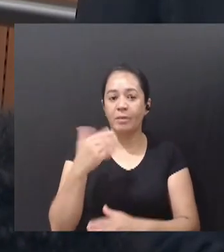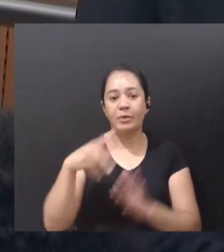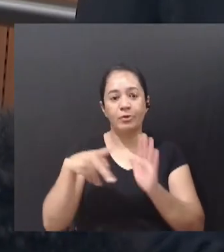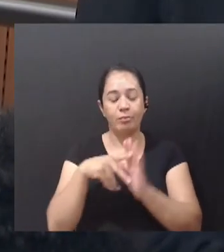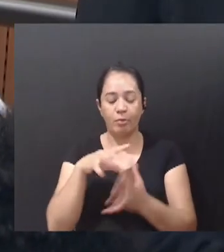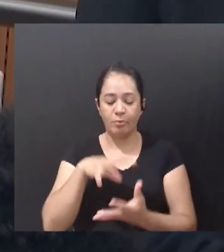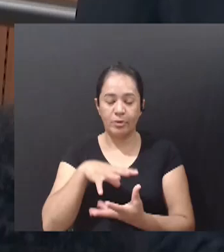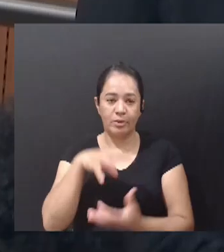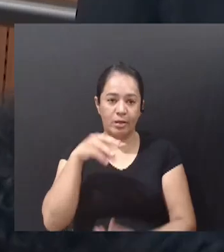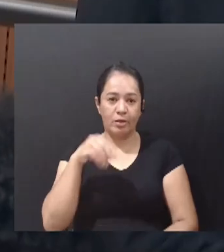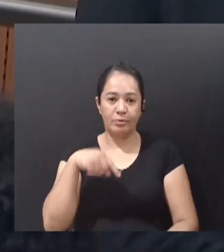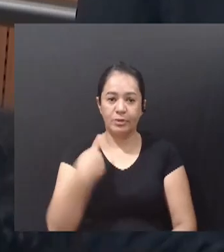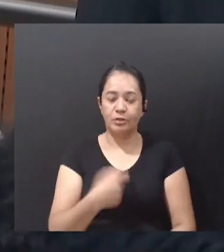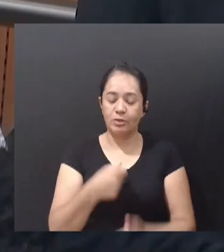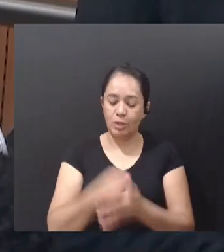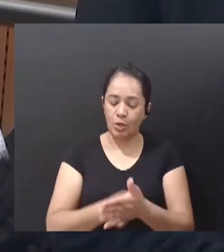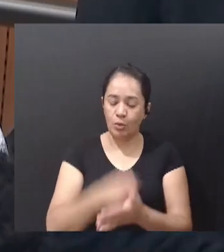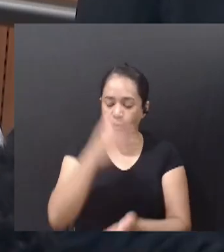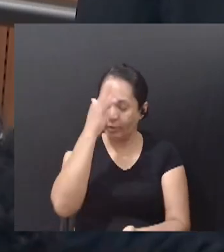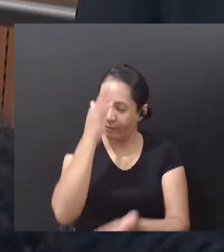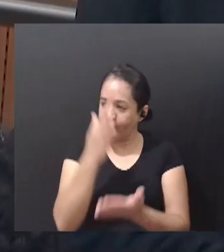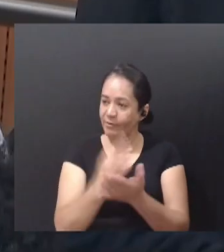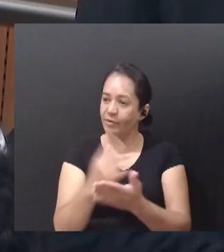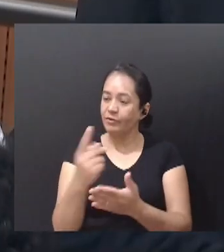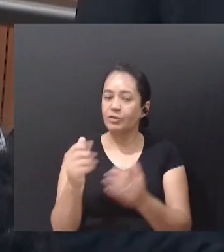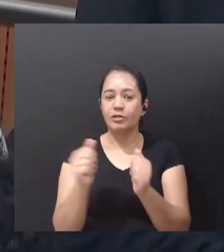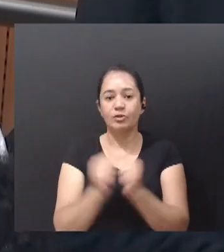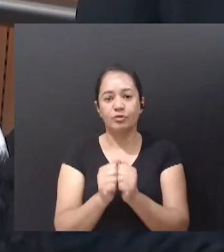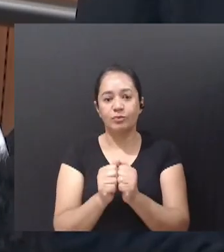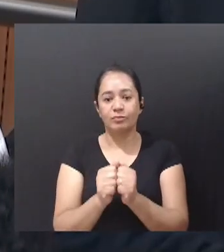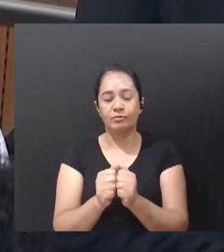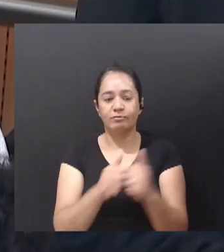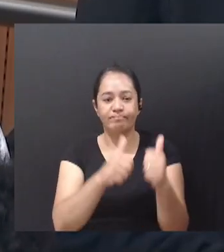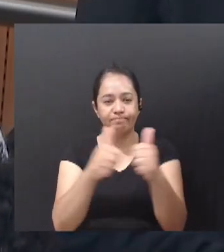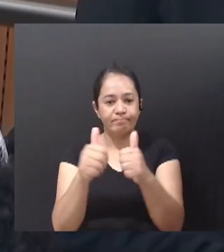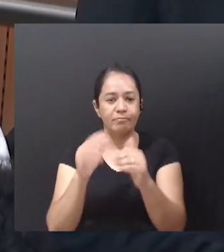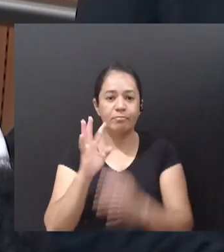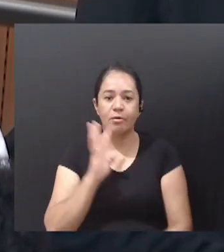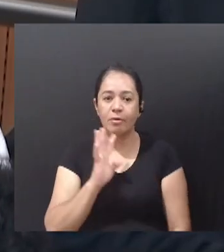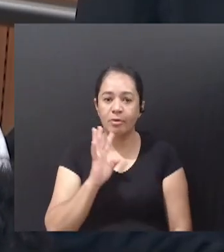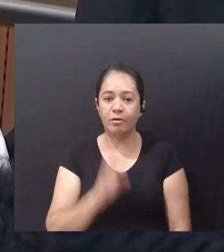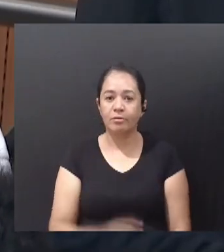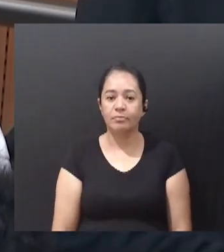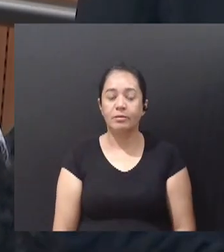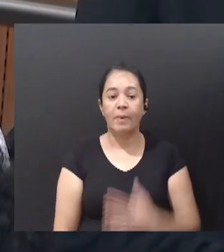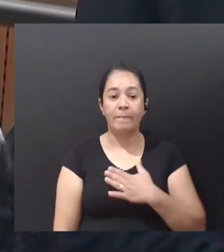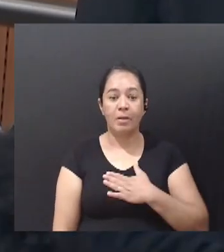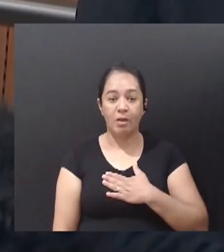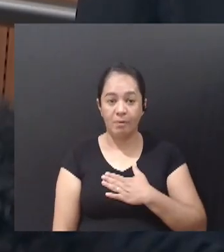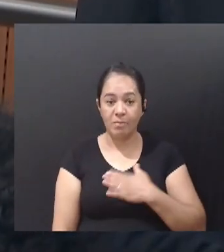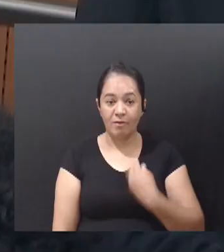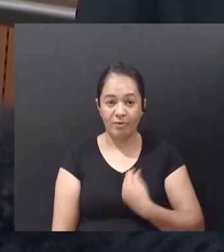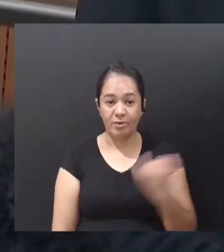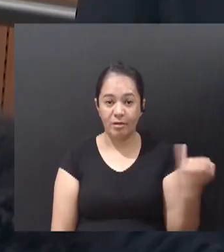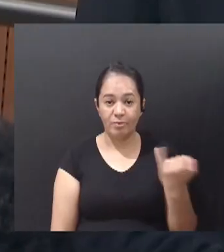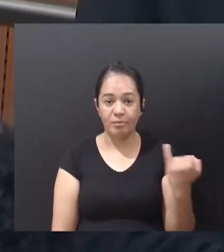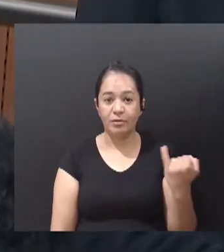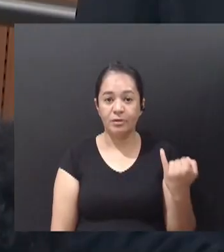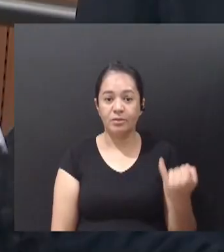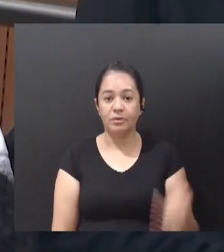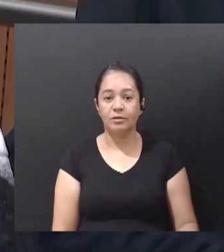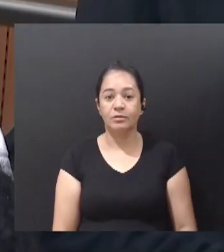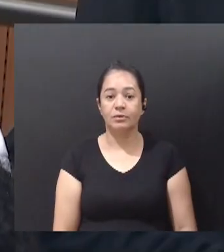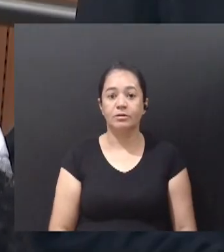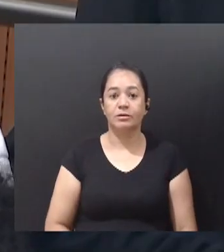E ter você aqui de frente é um negócio da hora, assim. Para mim é tão importante como se eu estivesse contando o Brau, tá ligado?